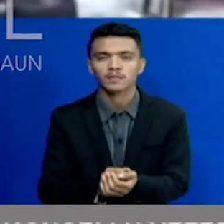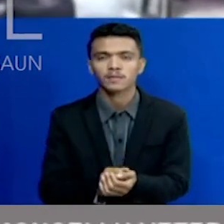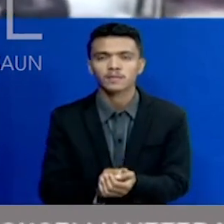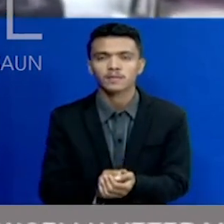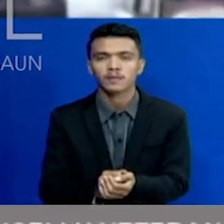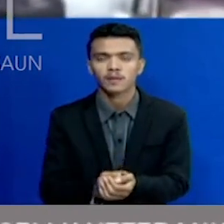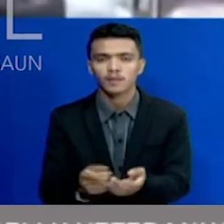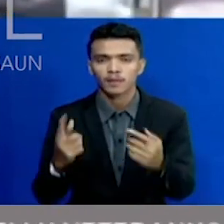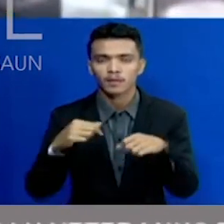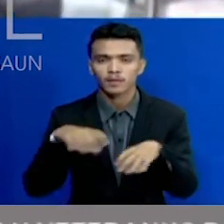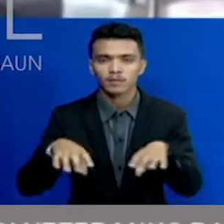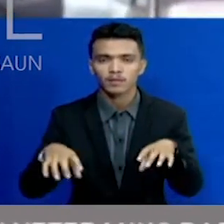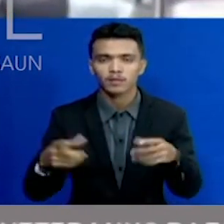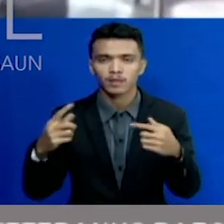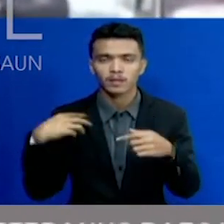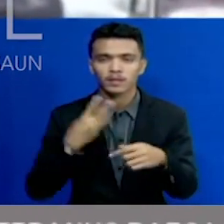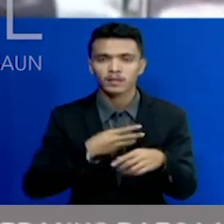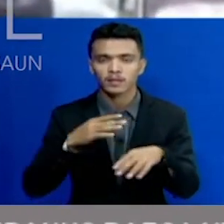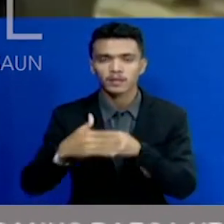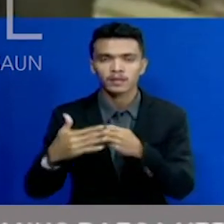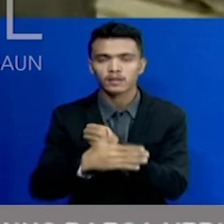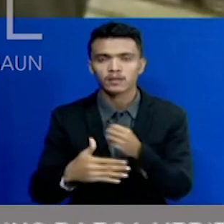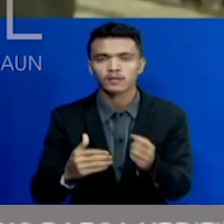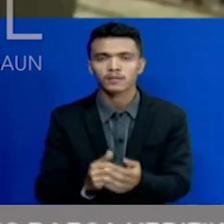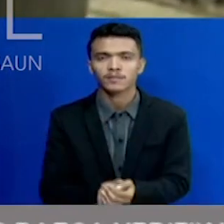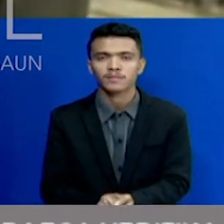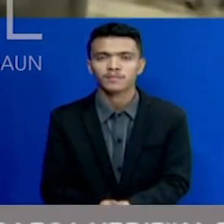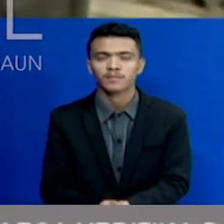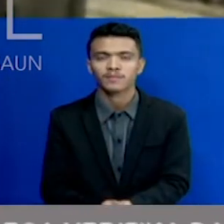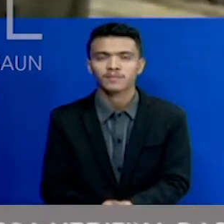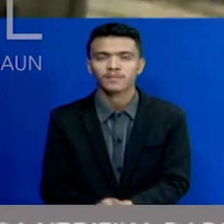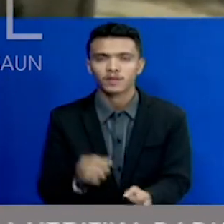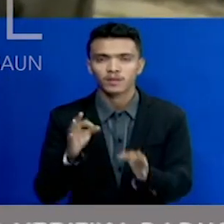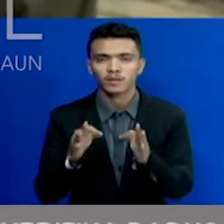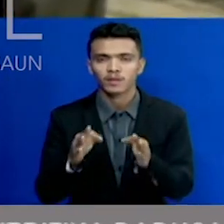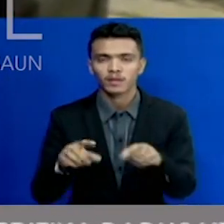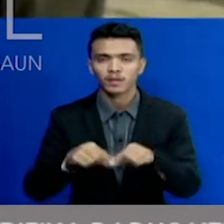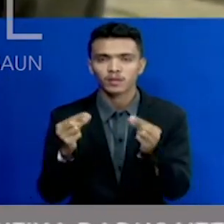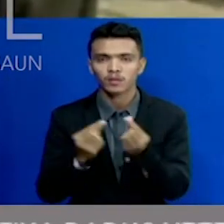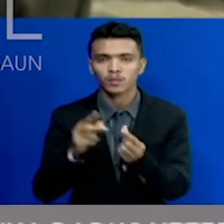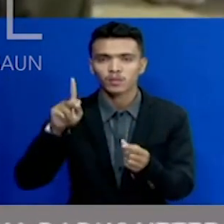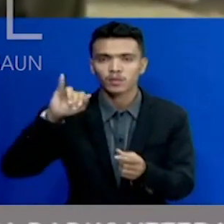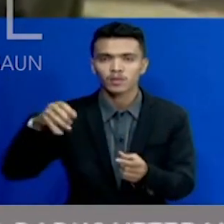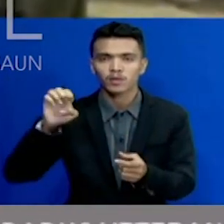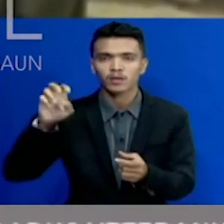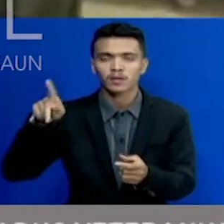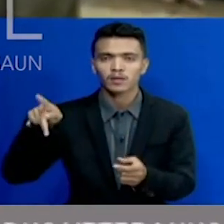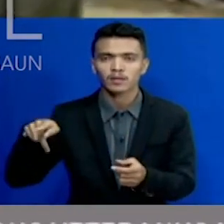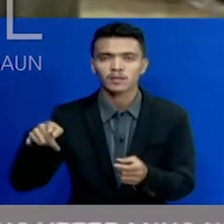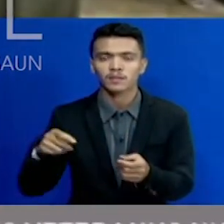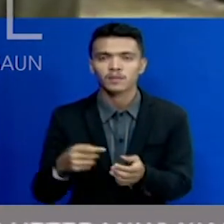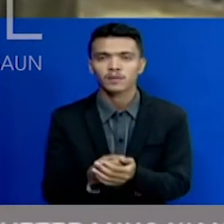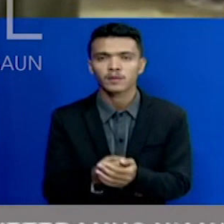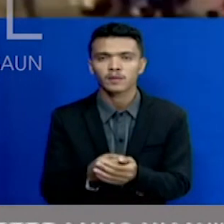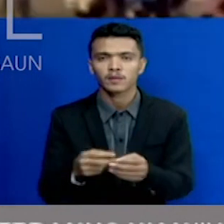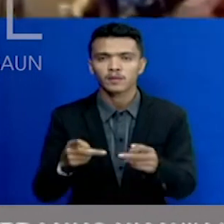e itinerai e bele lori osam barak mairai e itinerai. Entretanto, equipa Tração Zip Community visita Fatin Turismo Rabi